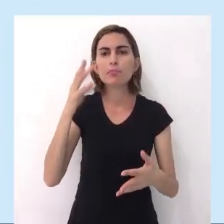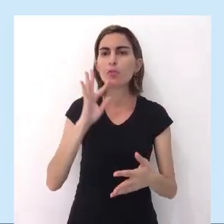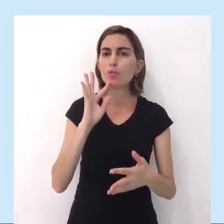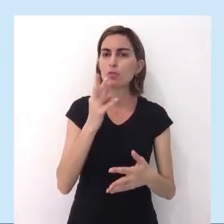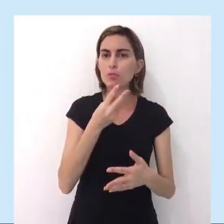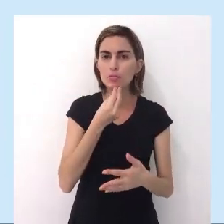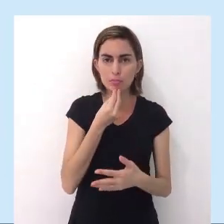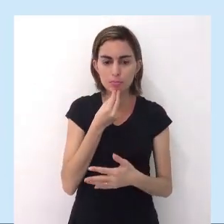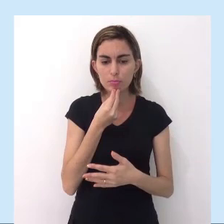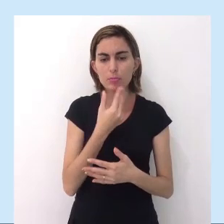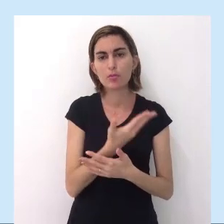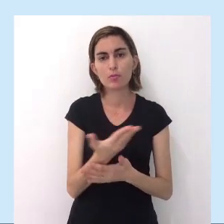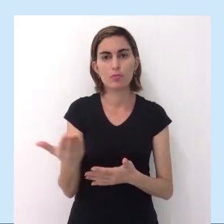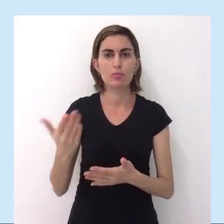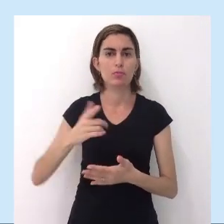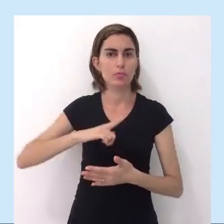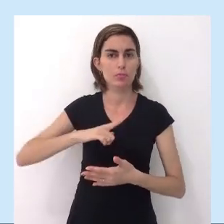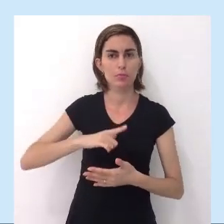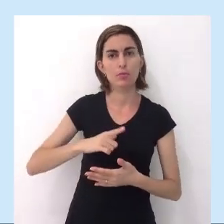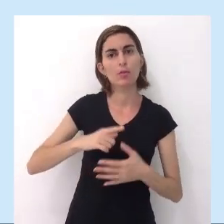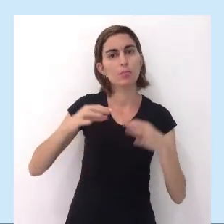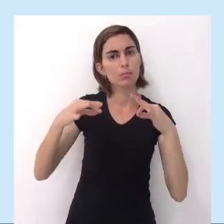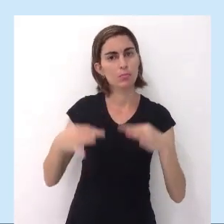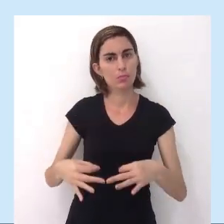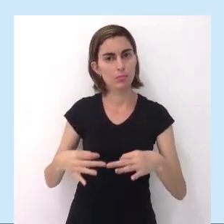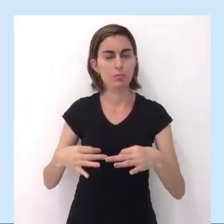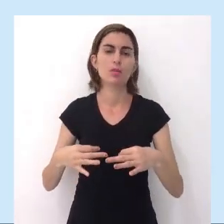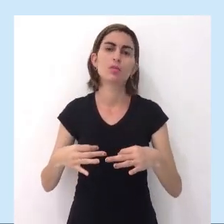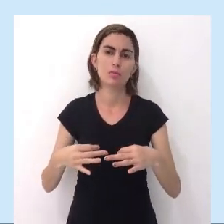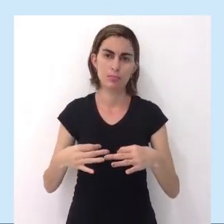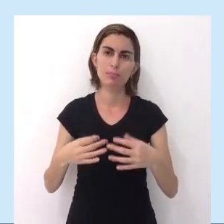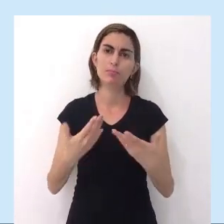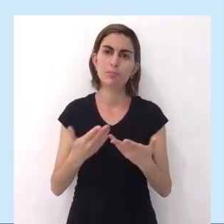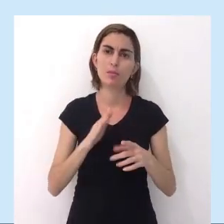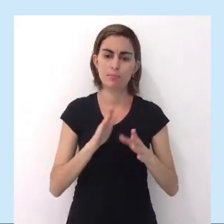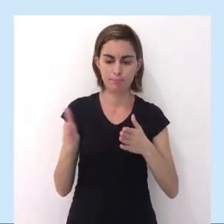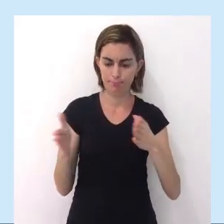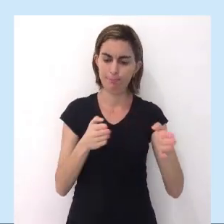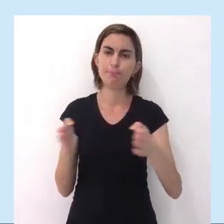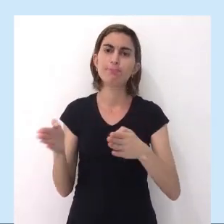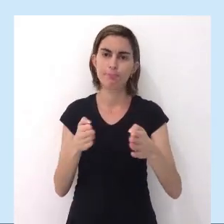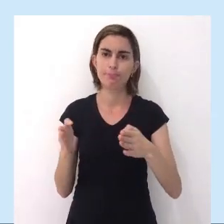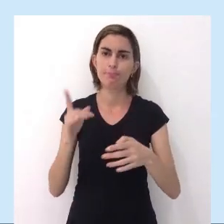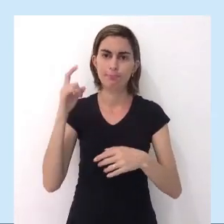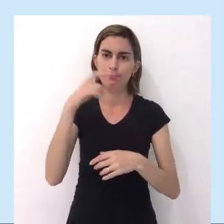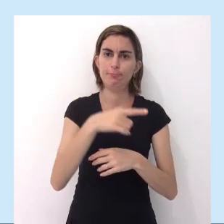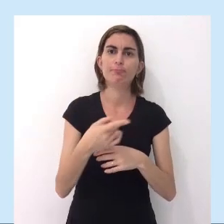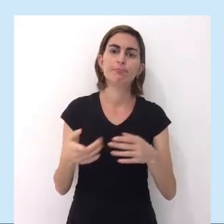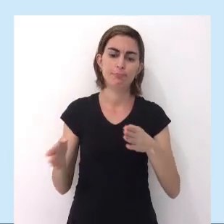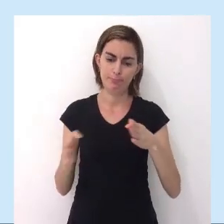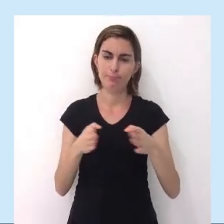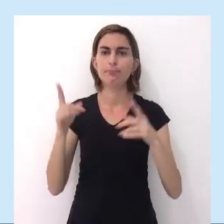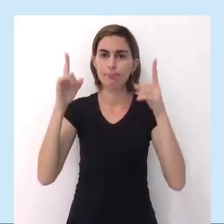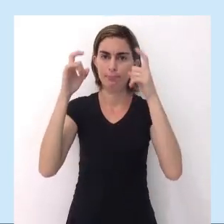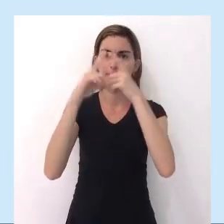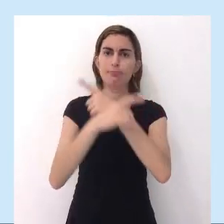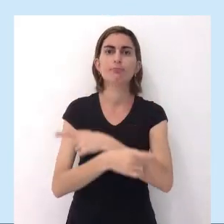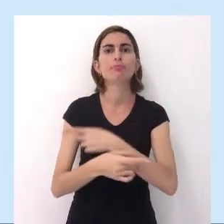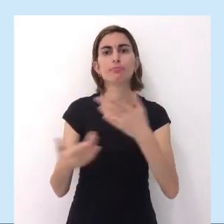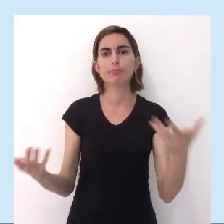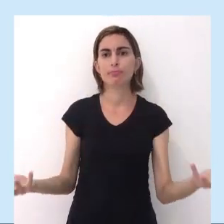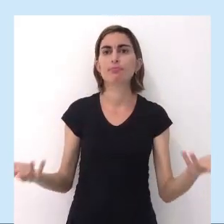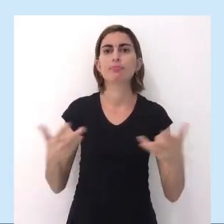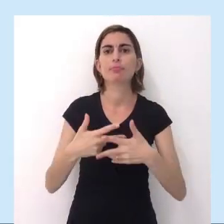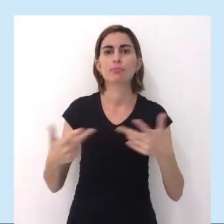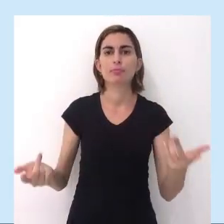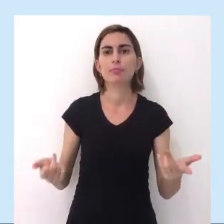absorverem mais conhecimentos, tá? Para vocês terem uma certa compensação nesse período que nós estamos vivendo, que é um período difícil,